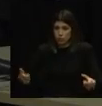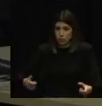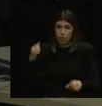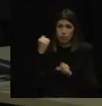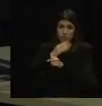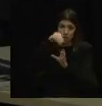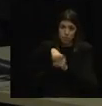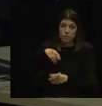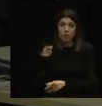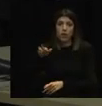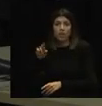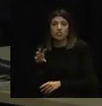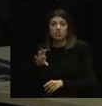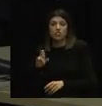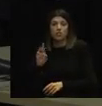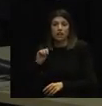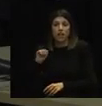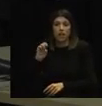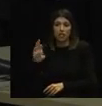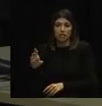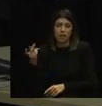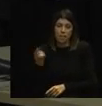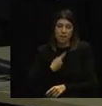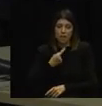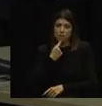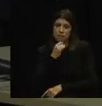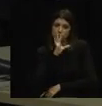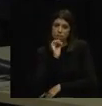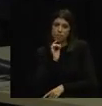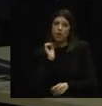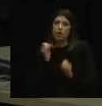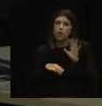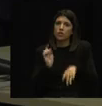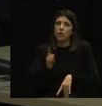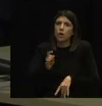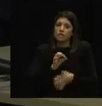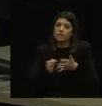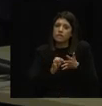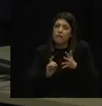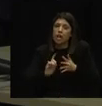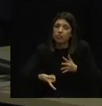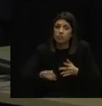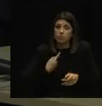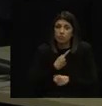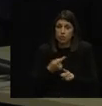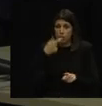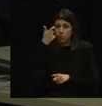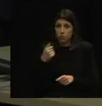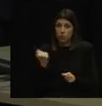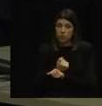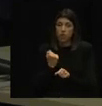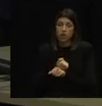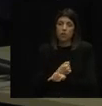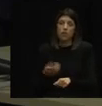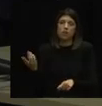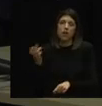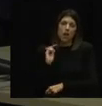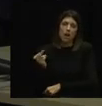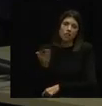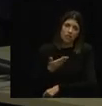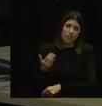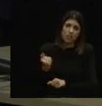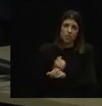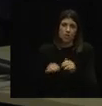para o LX-CRAS, é importante percebermos de forma mais concreta o que vai acontecer e quando, porque os trabalhadores veem há anos os seus direitos e condições